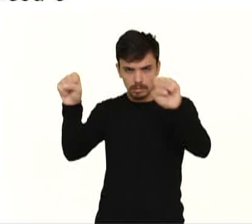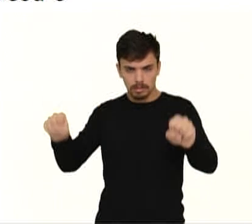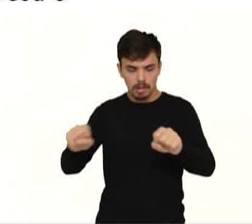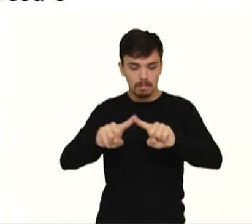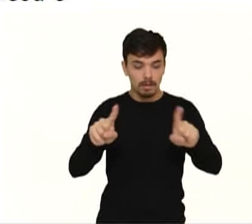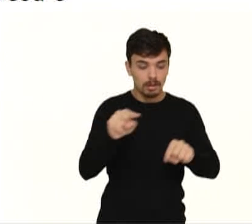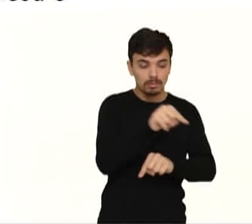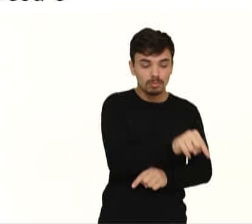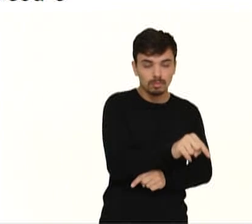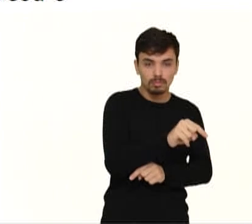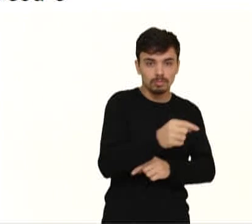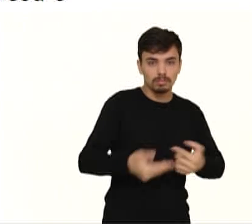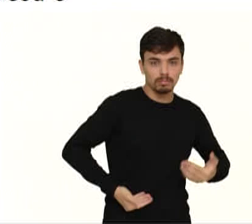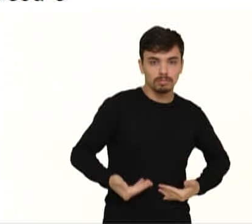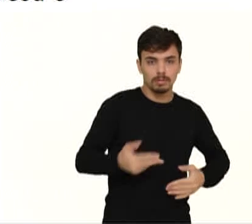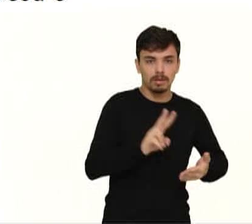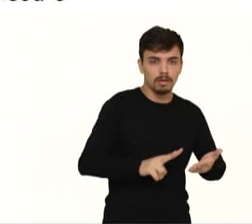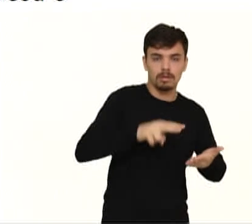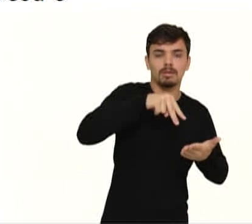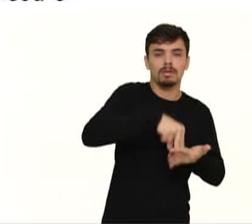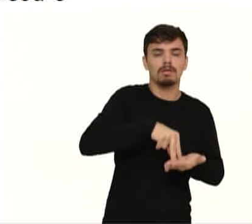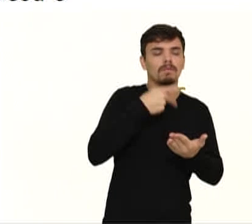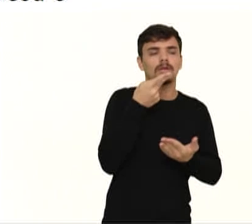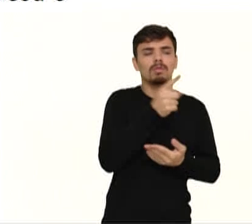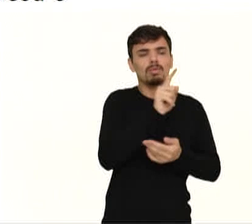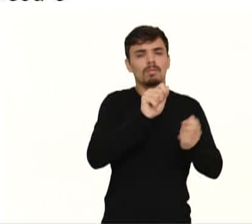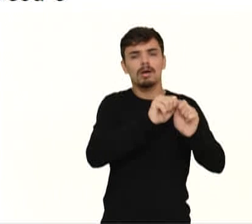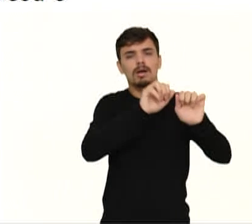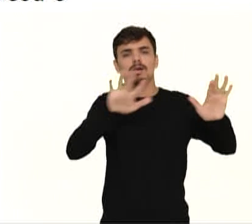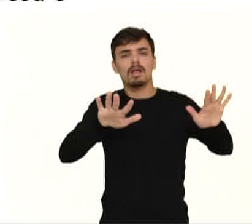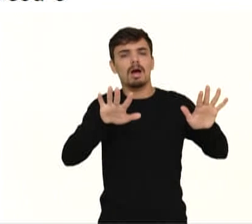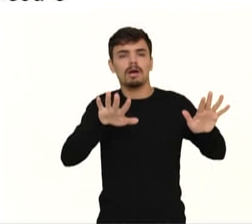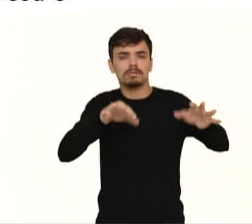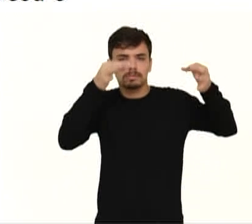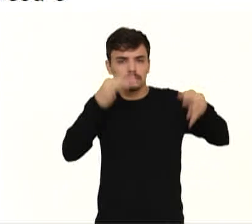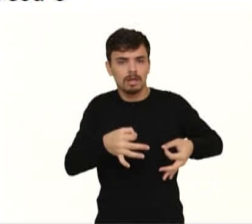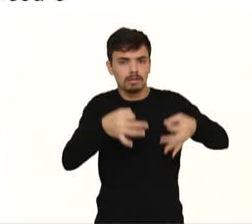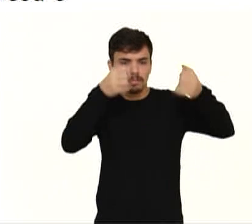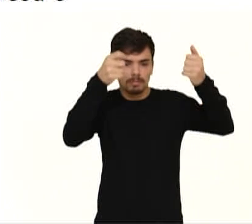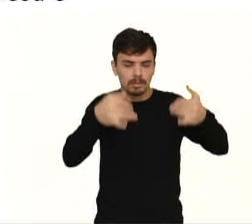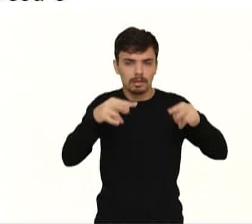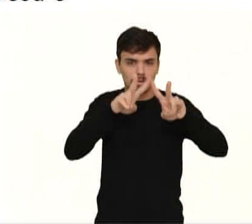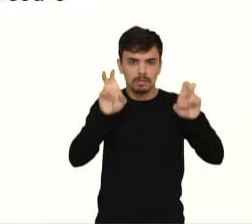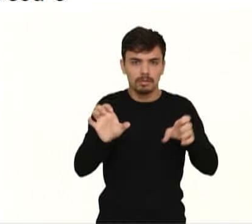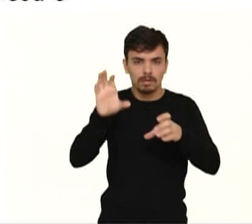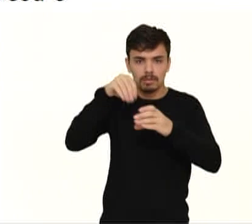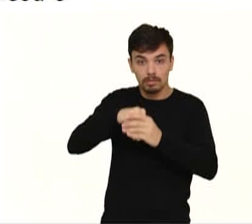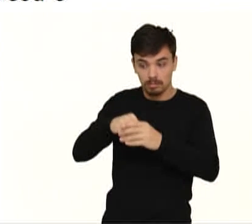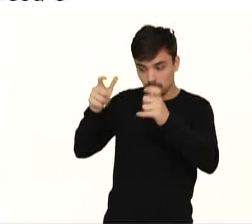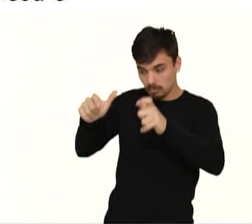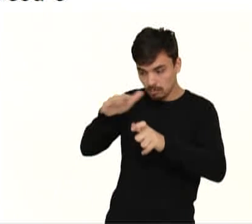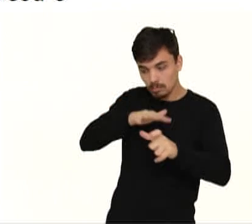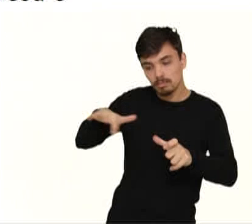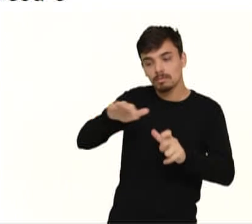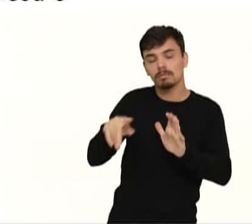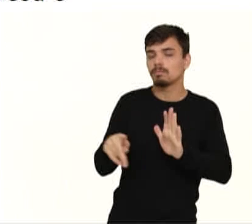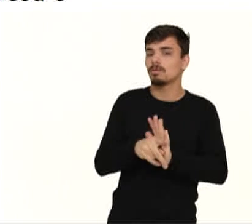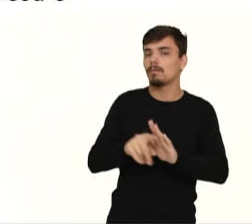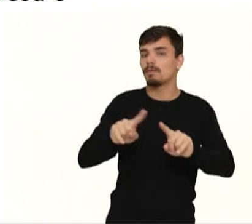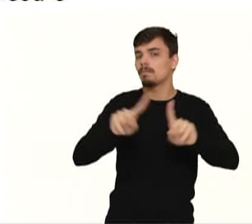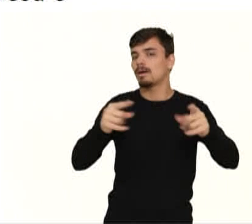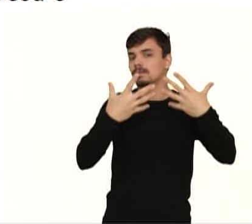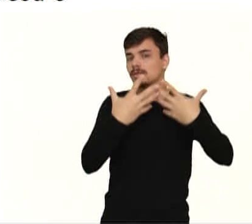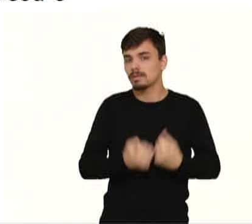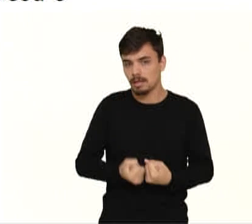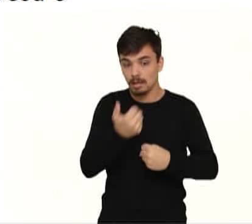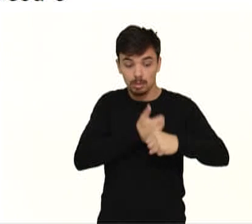e comentou que o conceito de ecossistema não era claro o suficiente para se falar nesse assunto dentro daquele lugar. Considerando que o